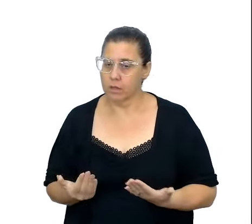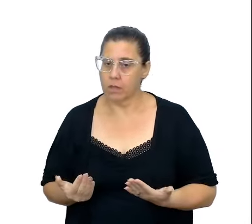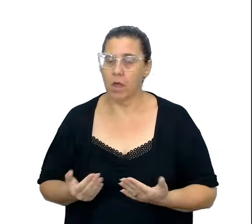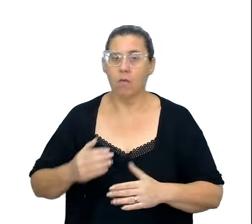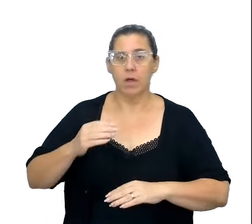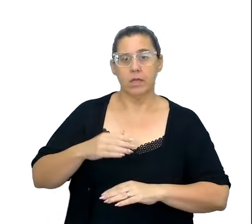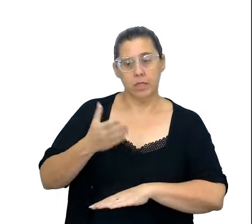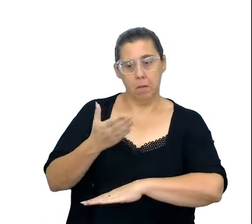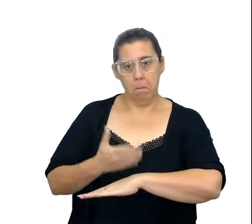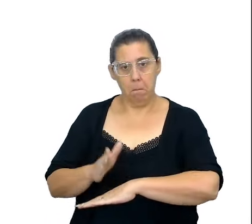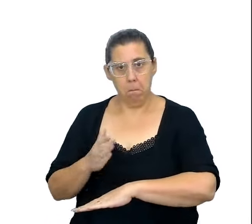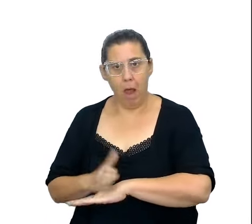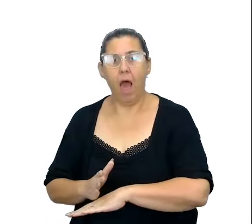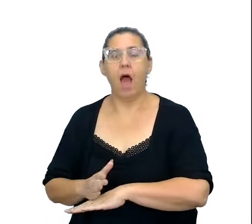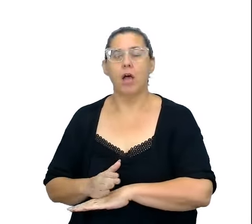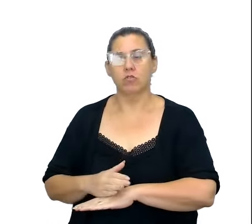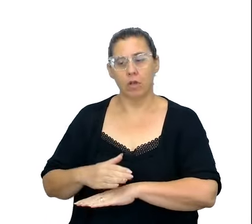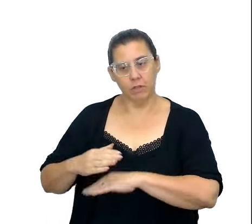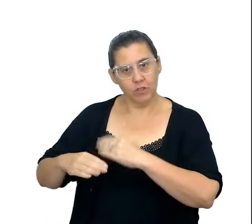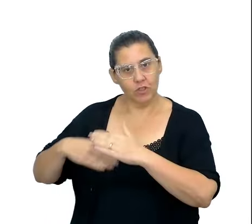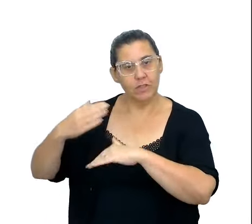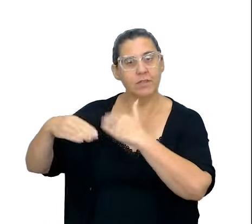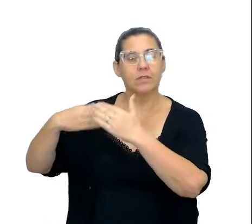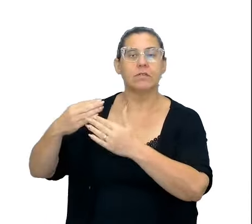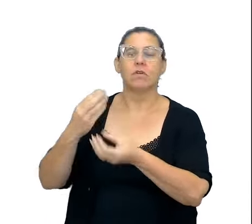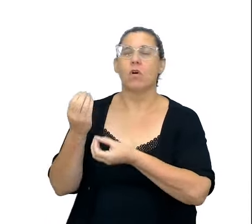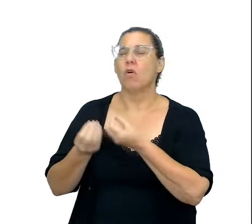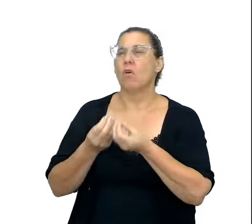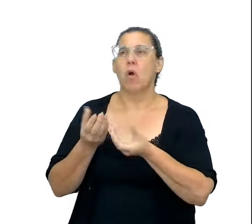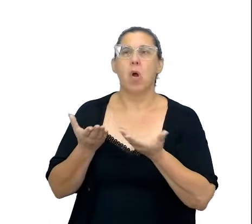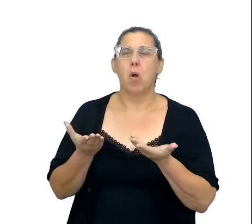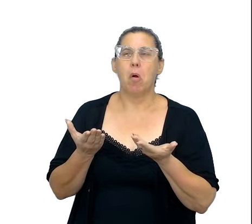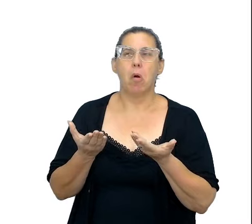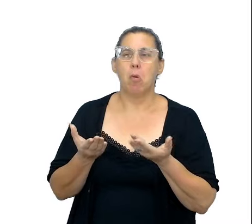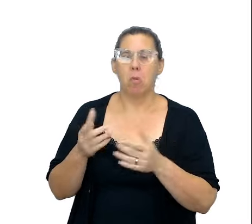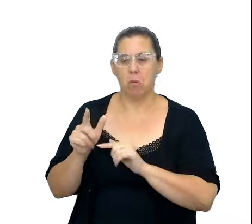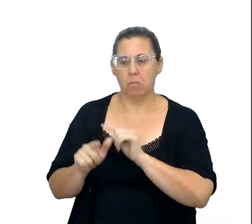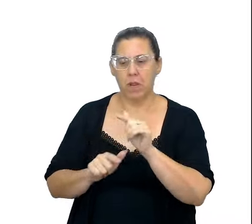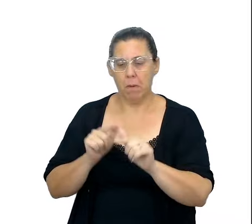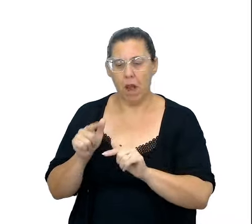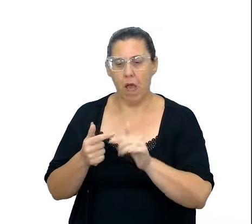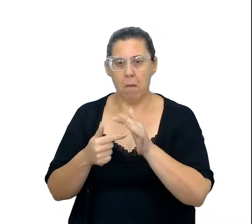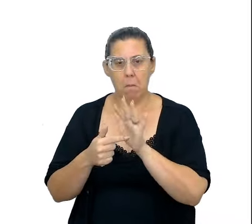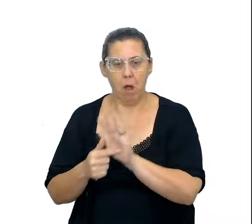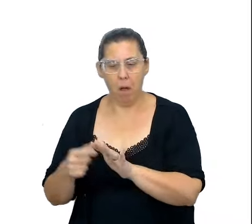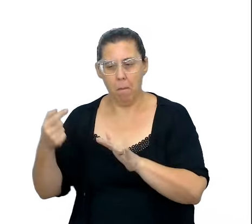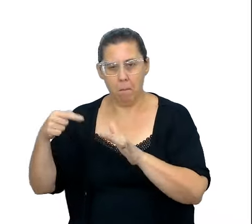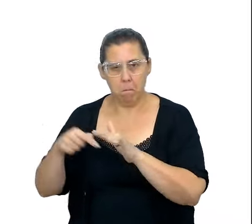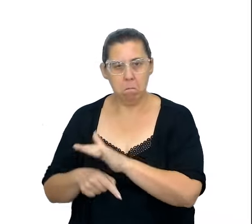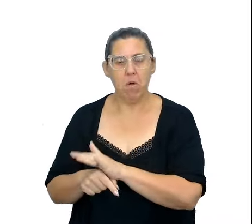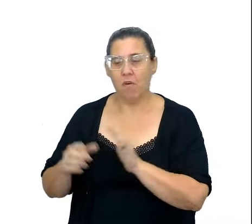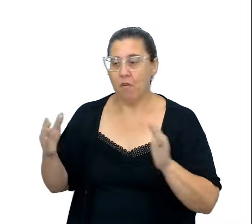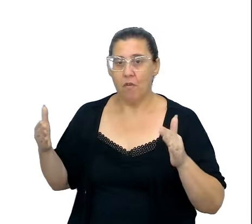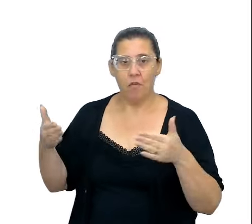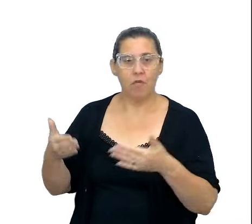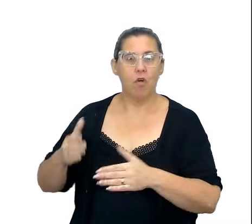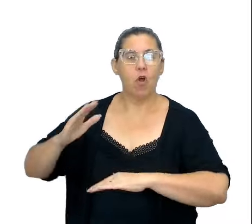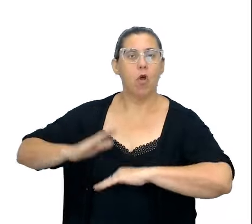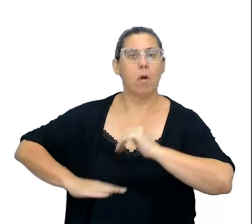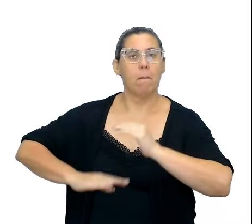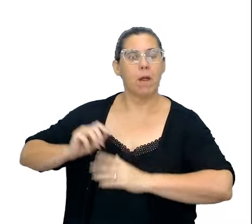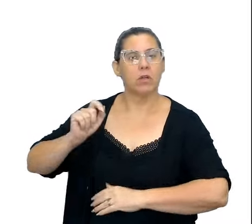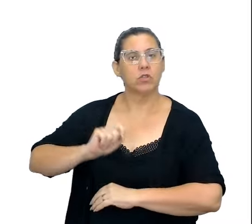essas atividades que são desenvolvidas, né, como que a gente pode trabalhar e aprofundar, mais voltando para a prática